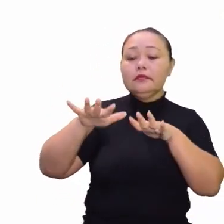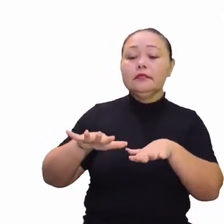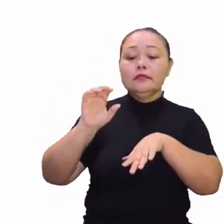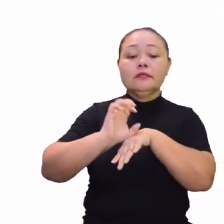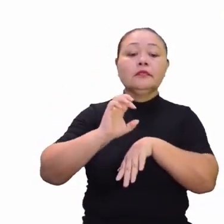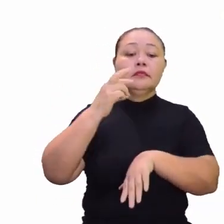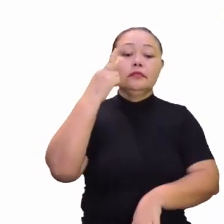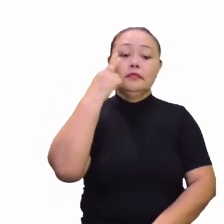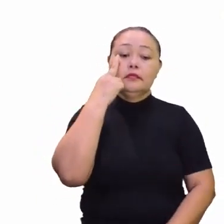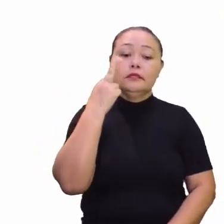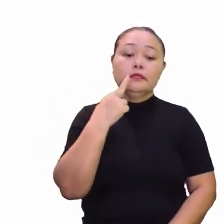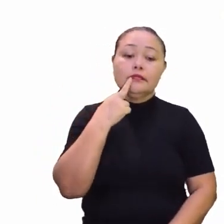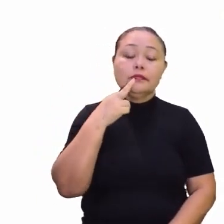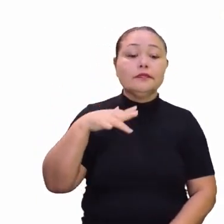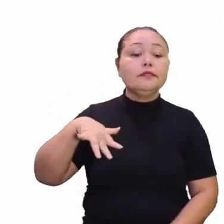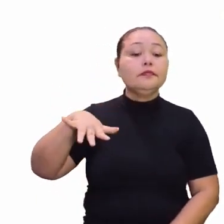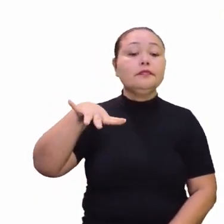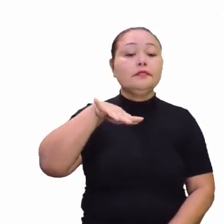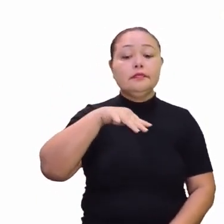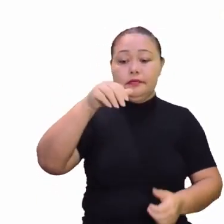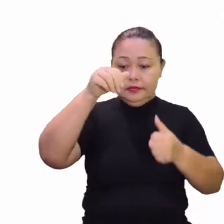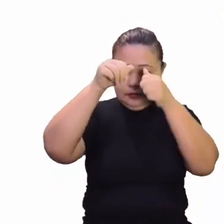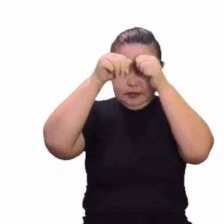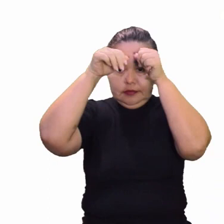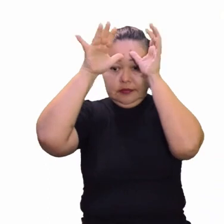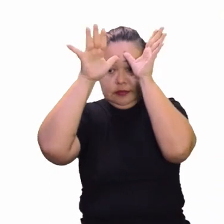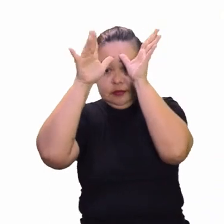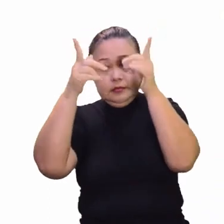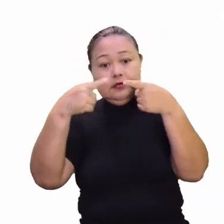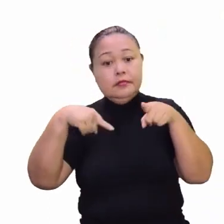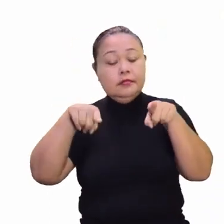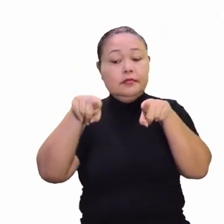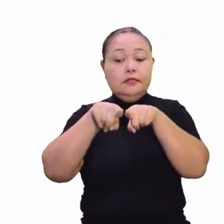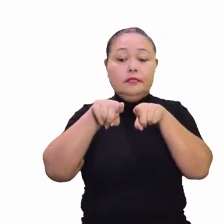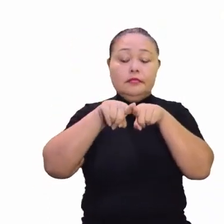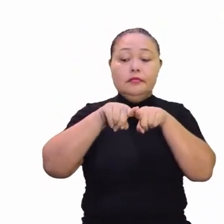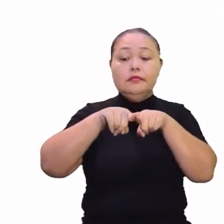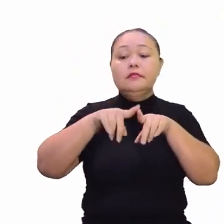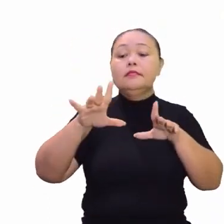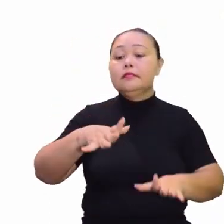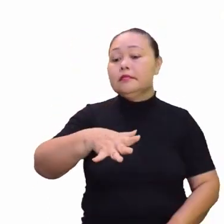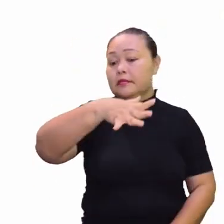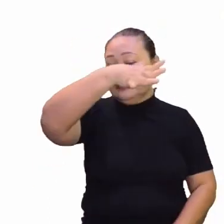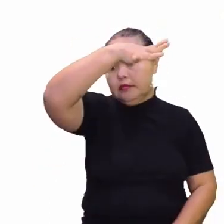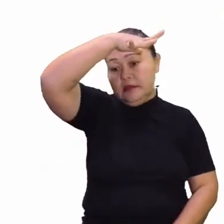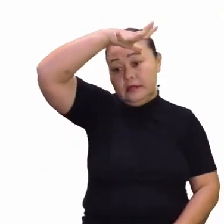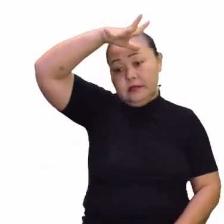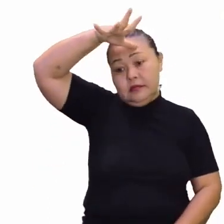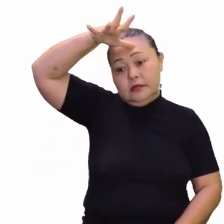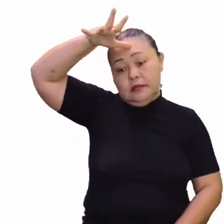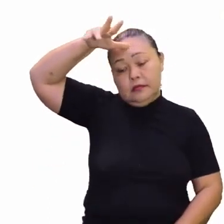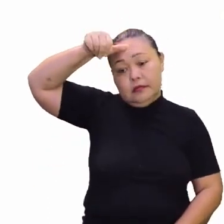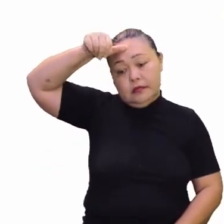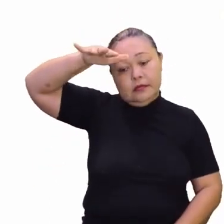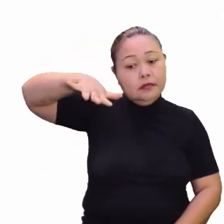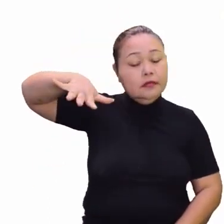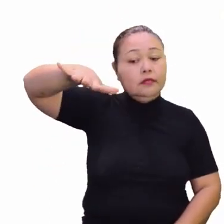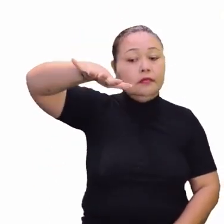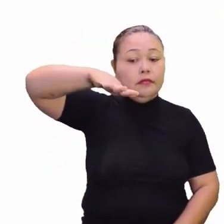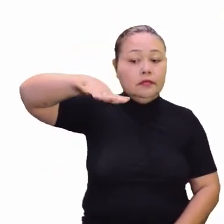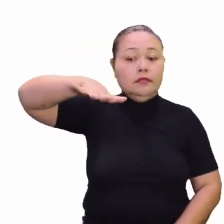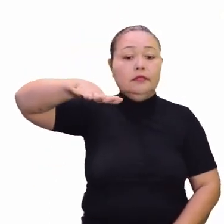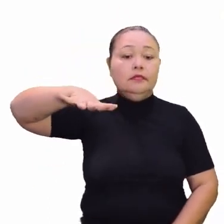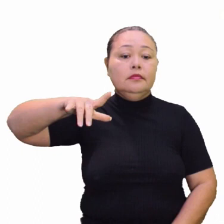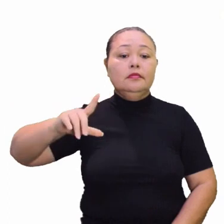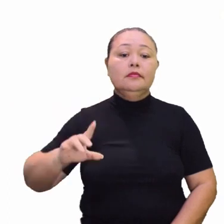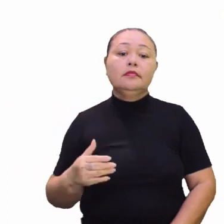aqui em Rondônia, na região do Acre e também do Amazonas, ó, principalmente nas áreas